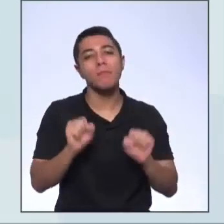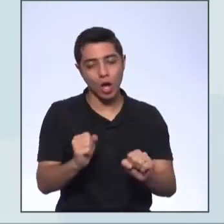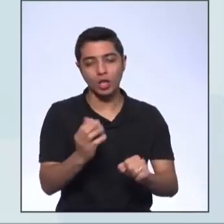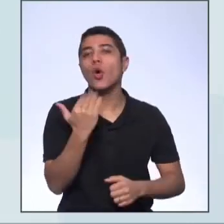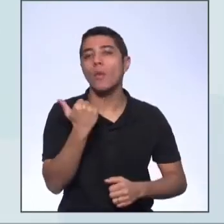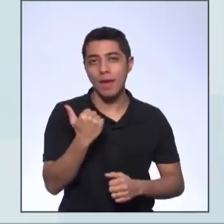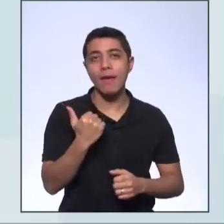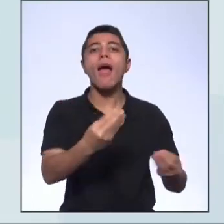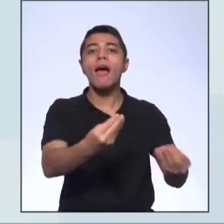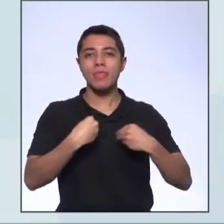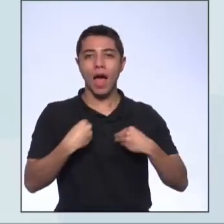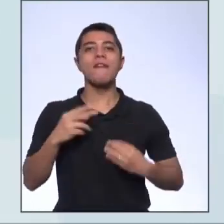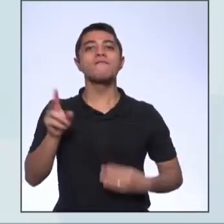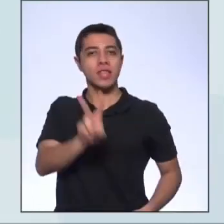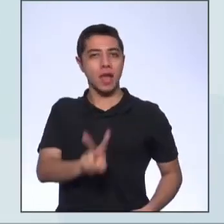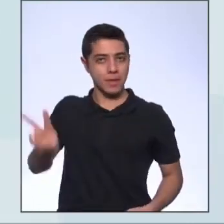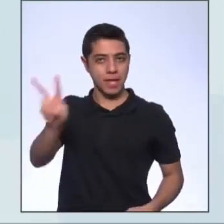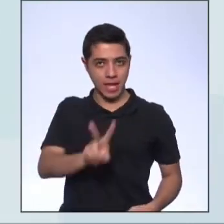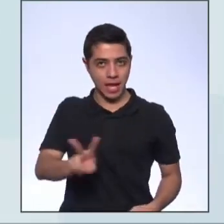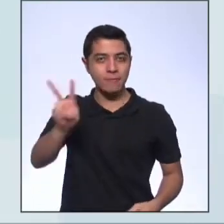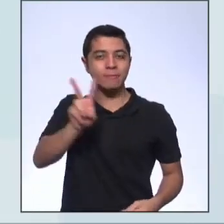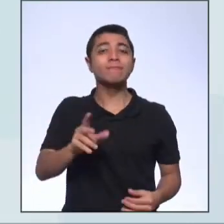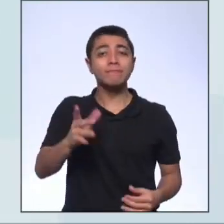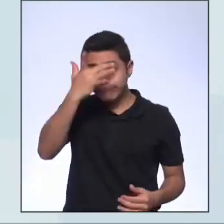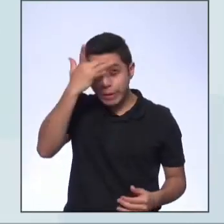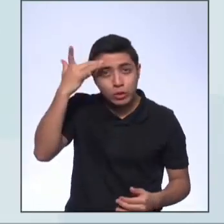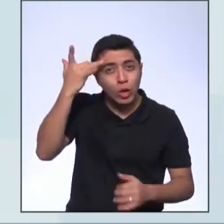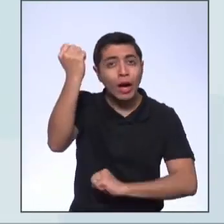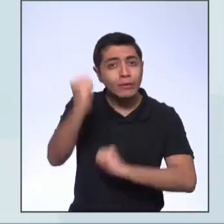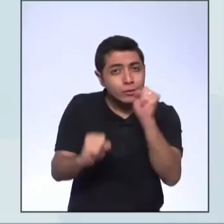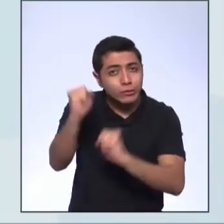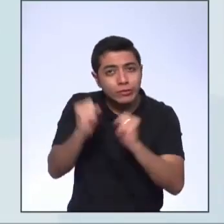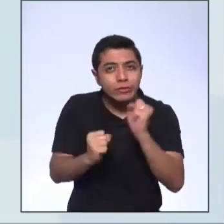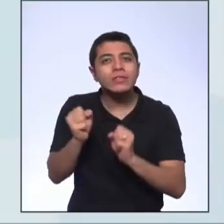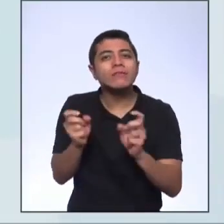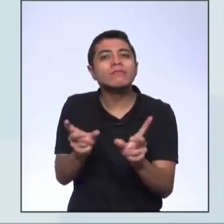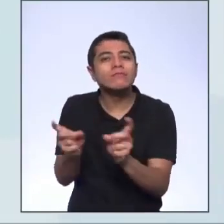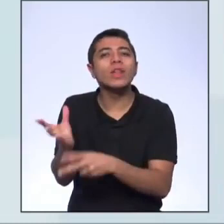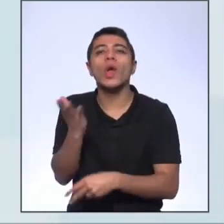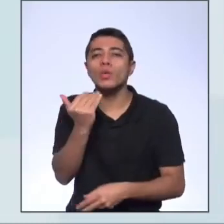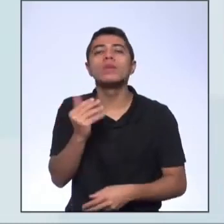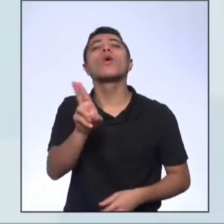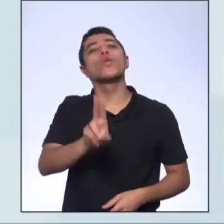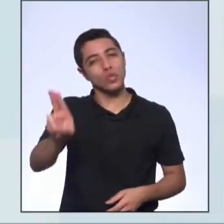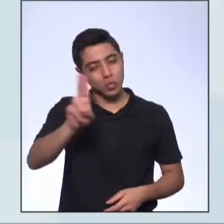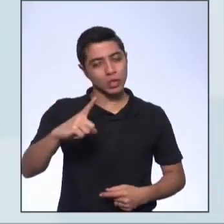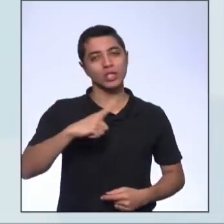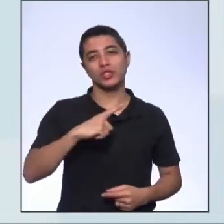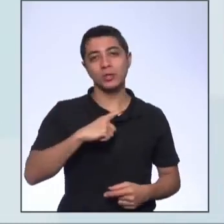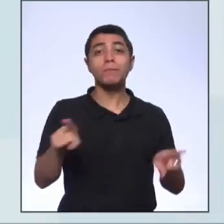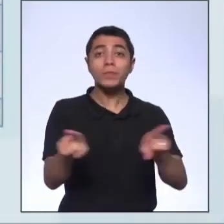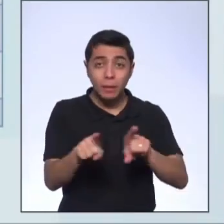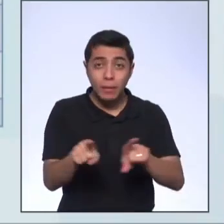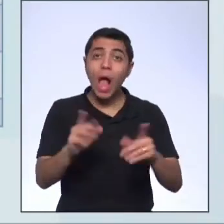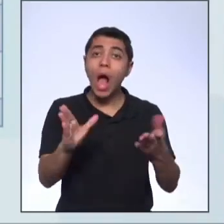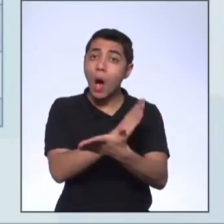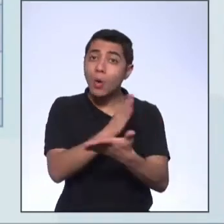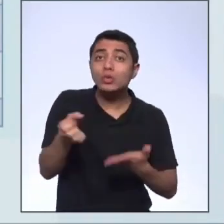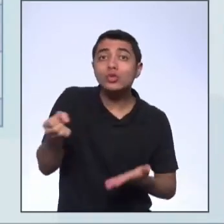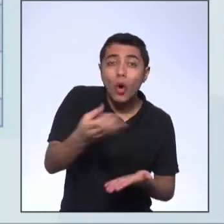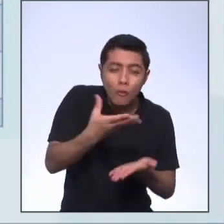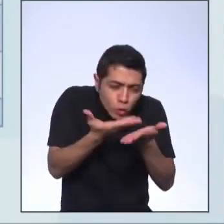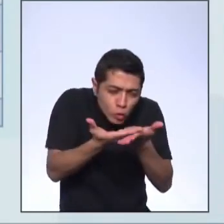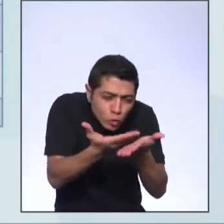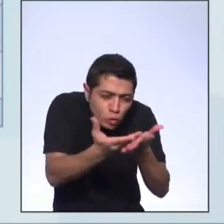A utilização do agar na indústria alimentícia e também, recentemente, alguns estudos em relação a testes para os